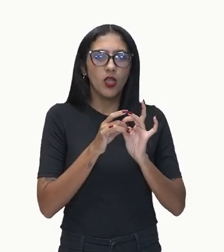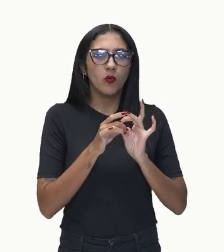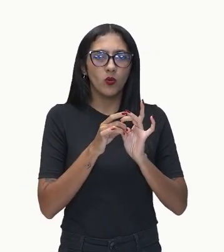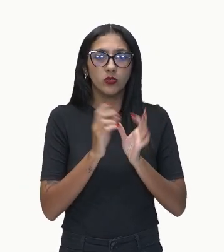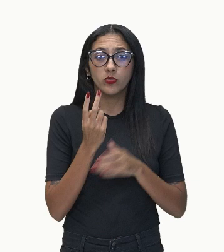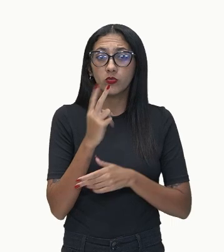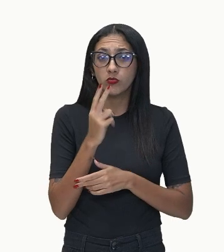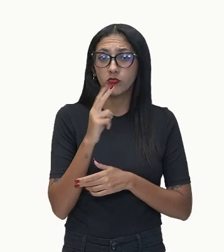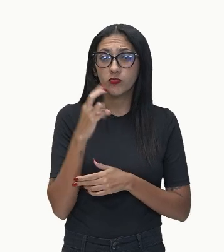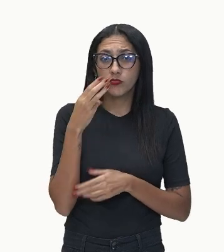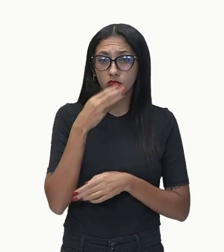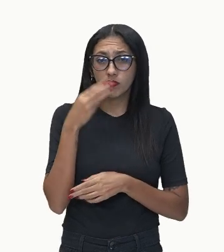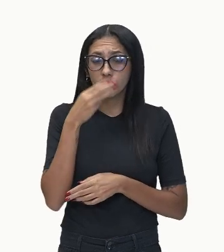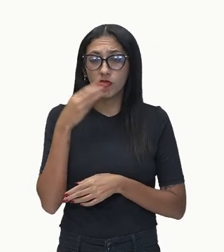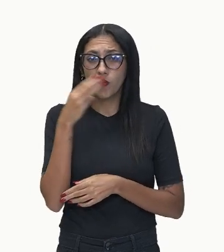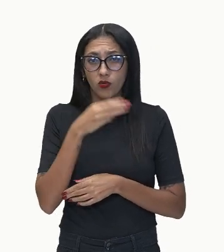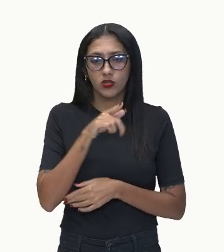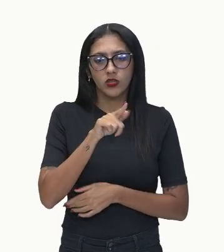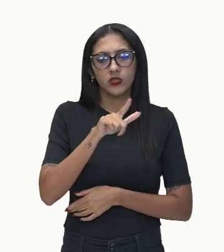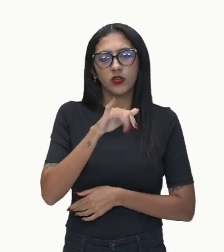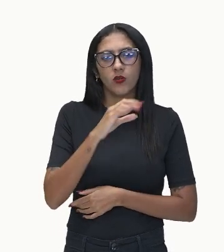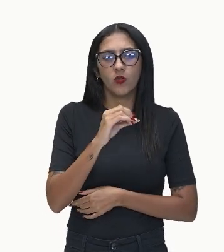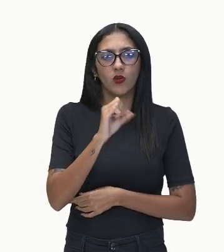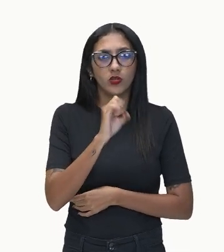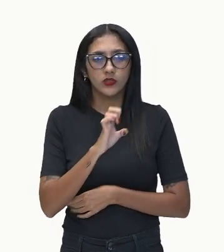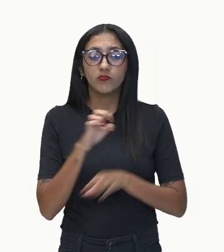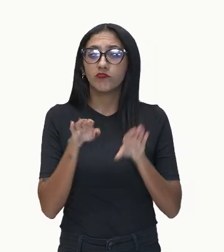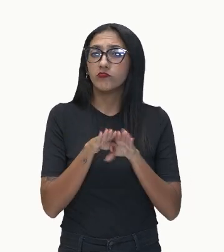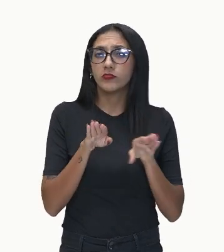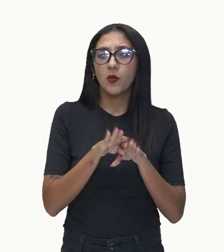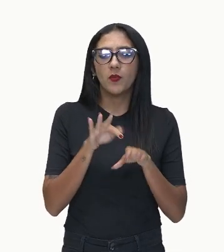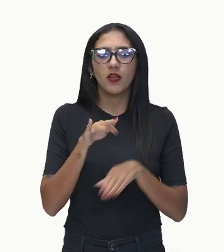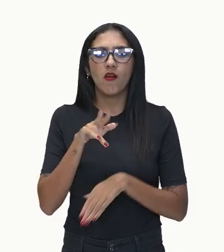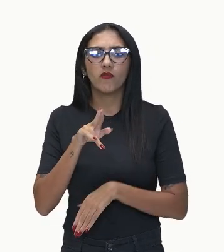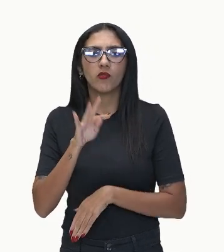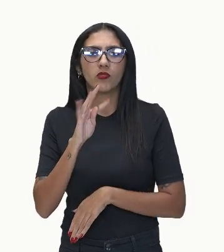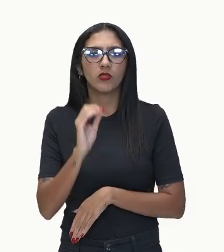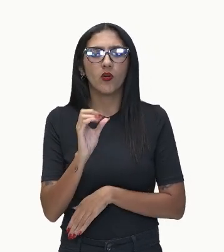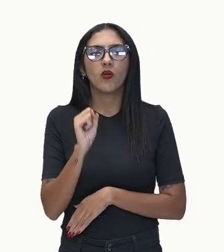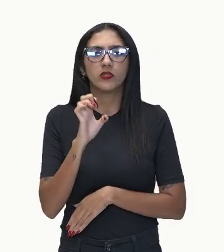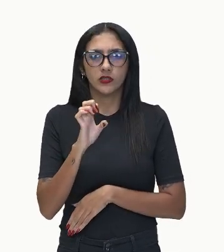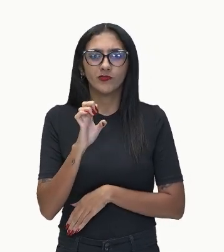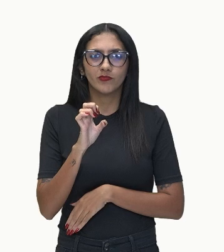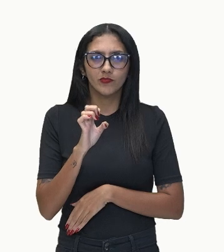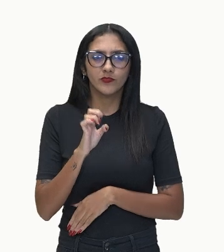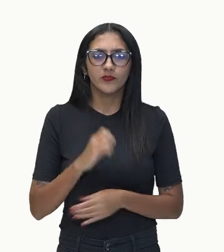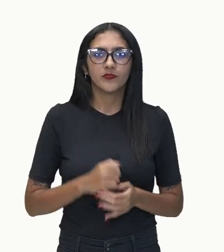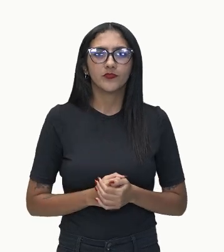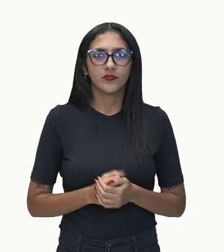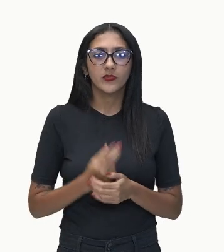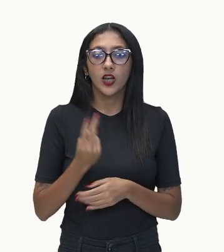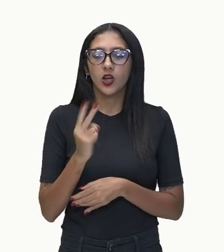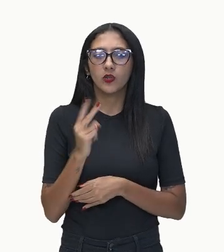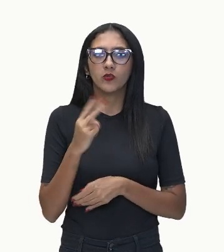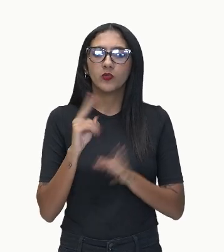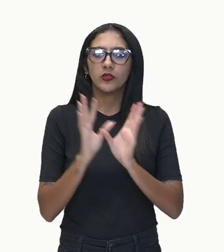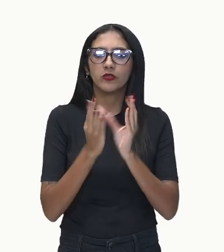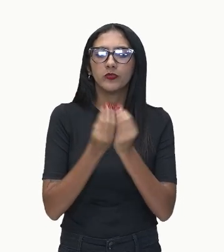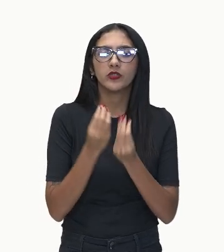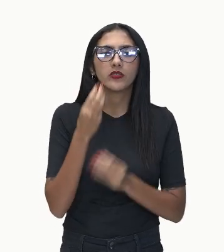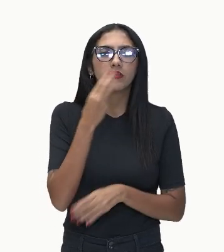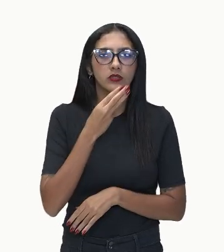de glicose e uma molécula de frutose, ou seja, disacarídeo. Então, a sacarose é formada